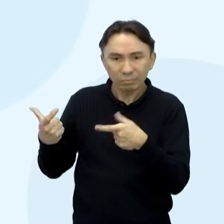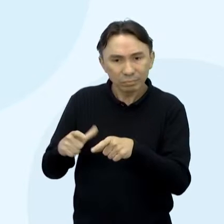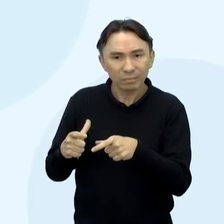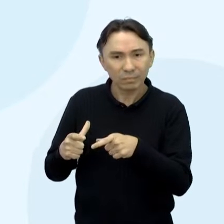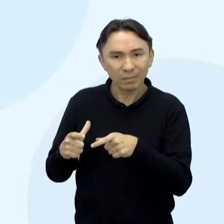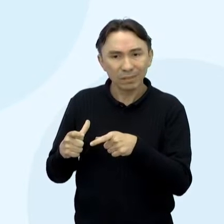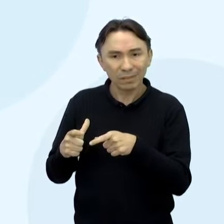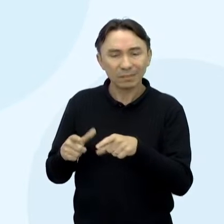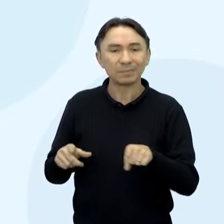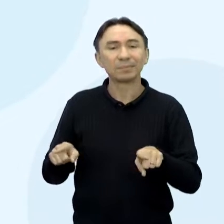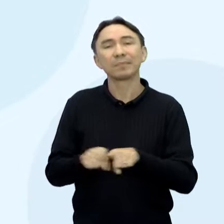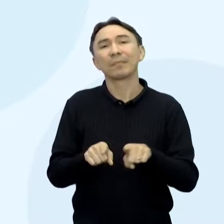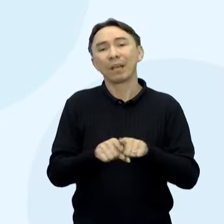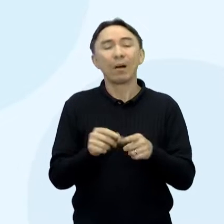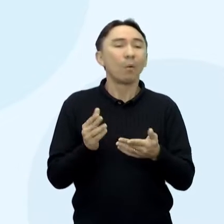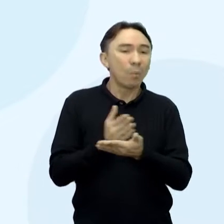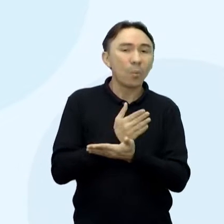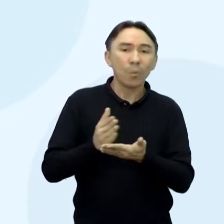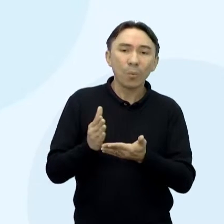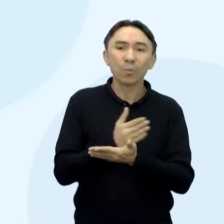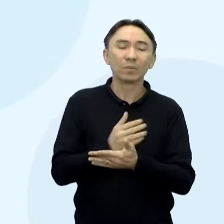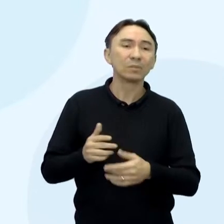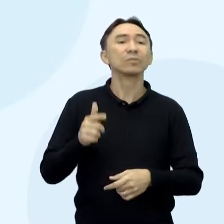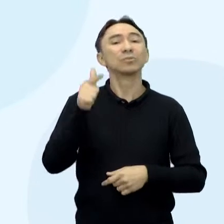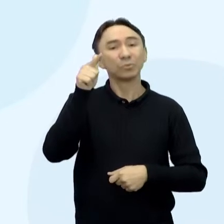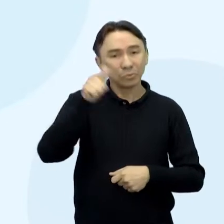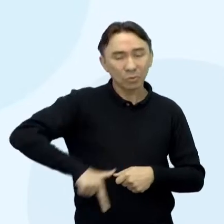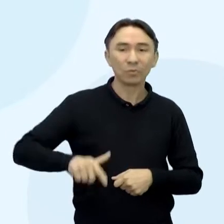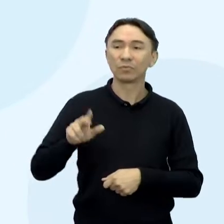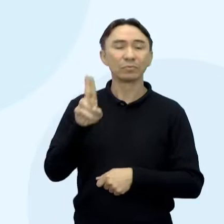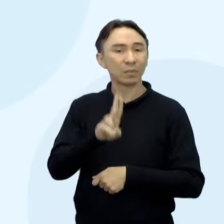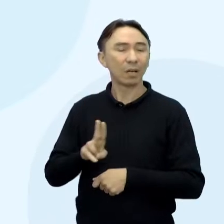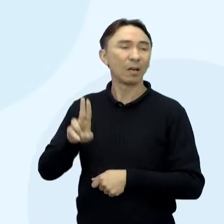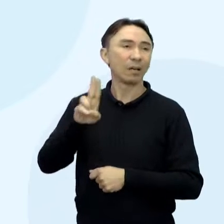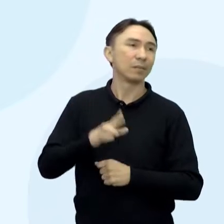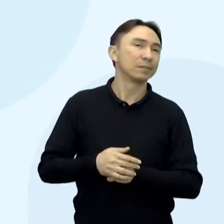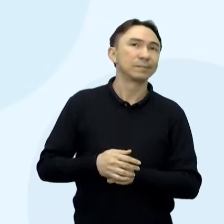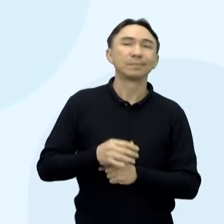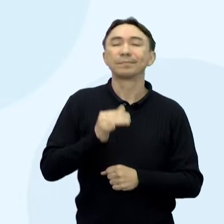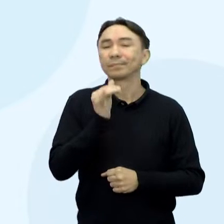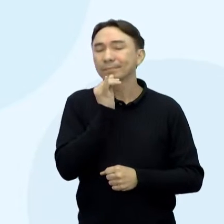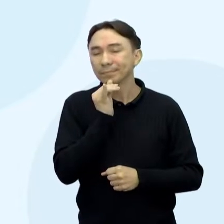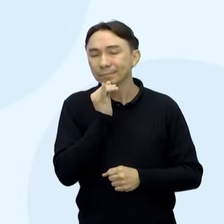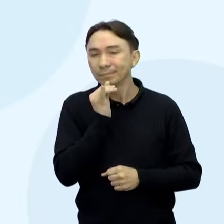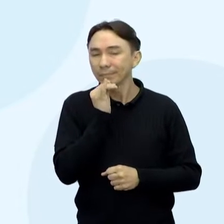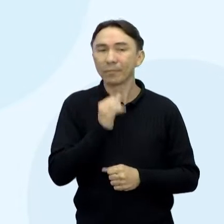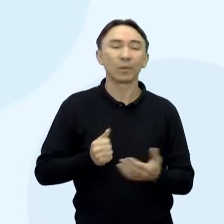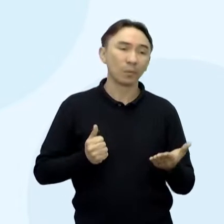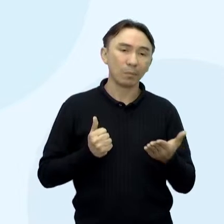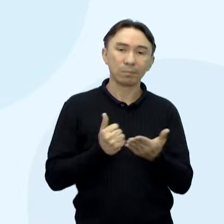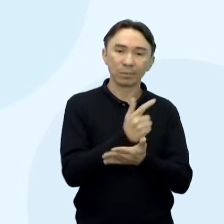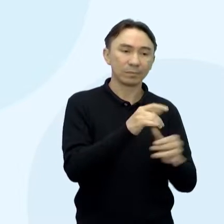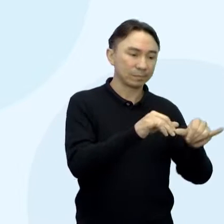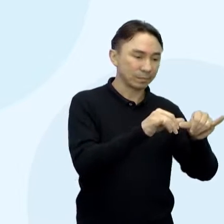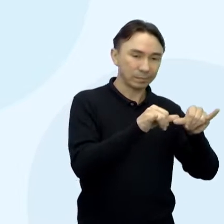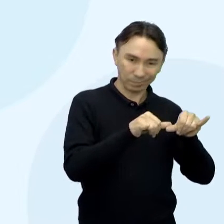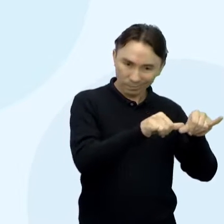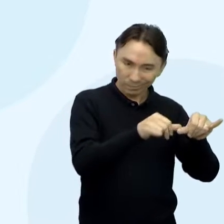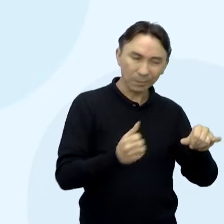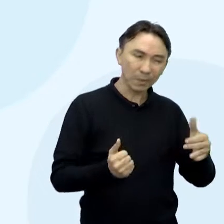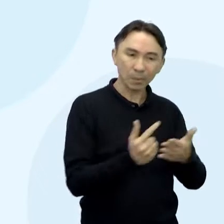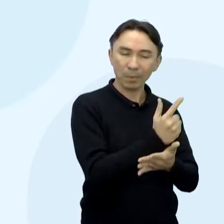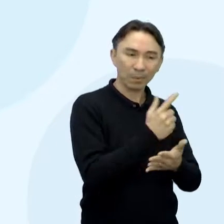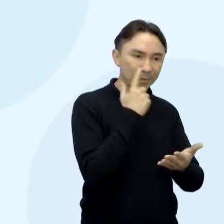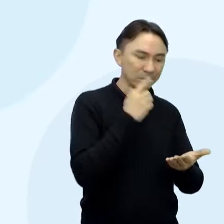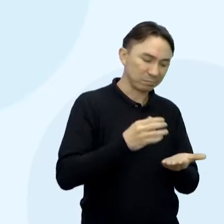Reutilização. O que você pode reutilizar? Por exemplo, você comprou lá no mercado, veio um pote de vidro que